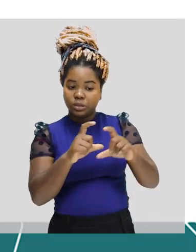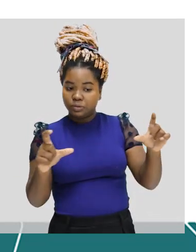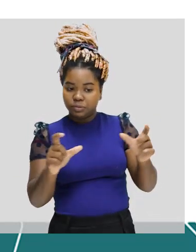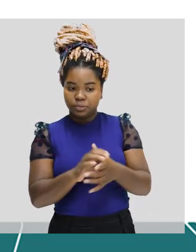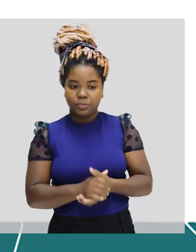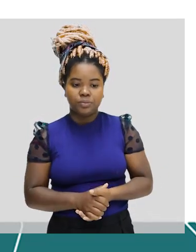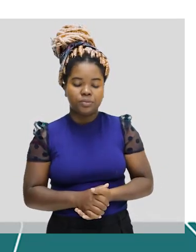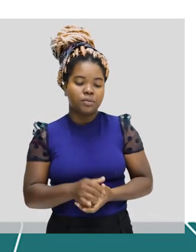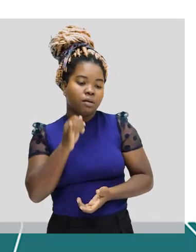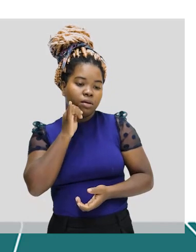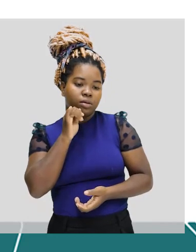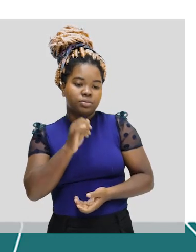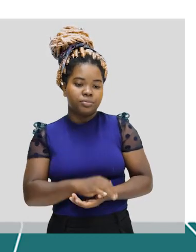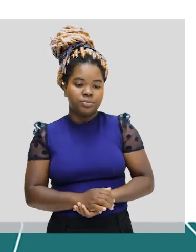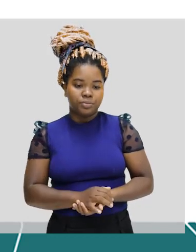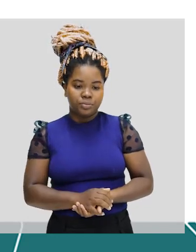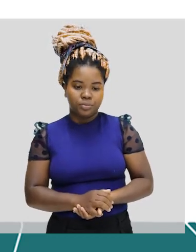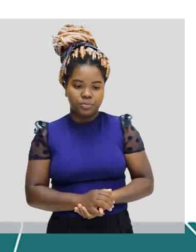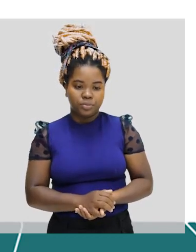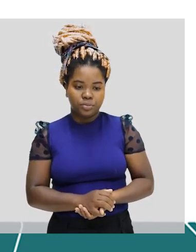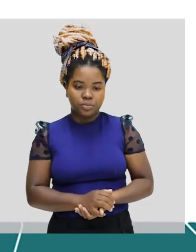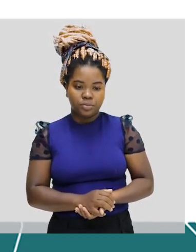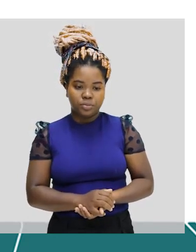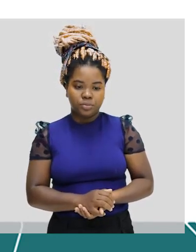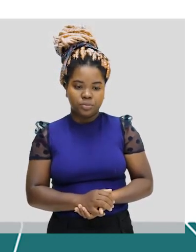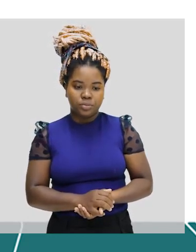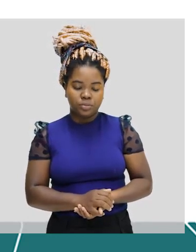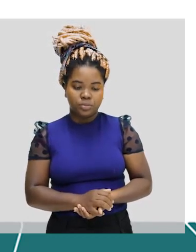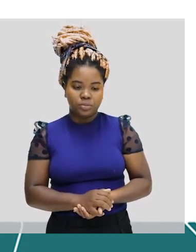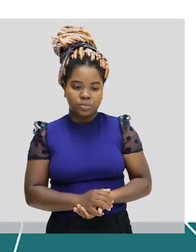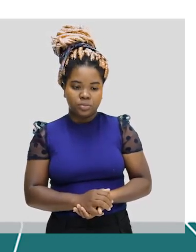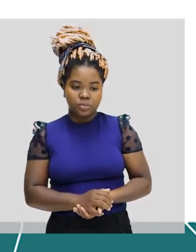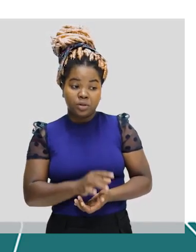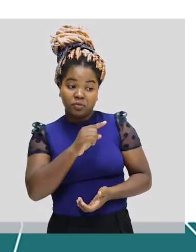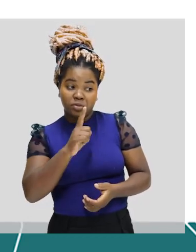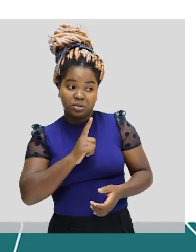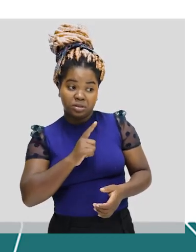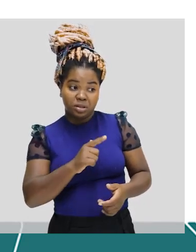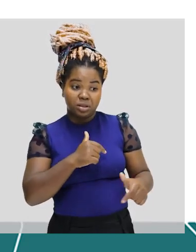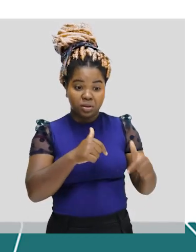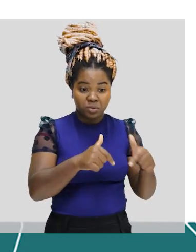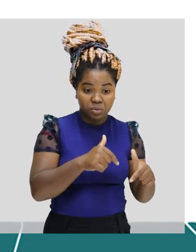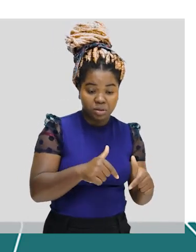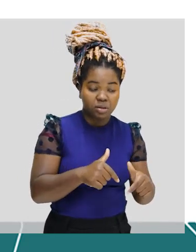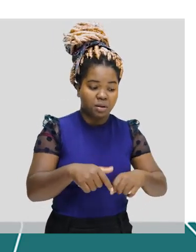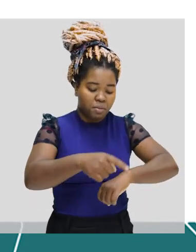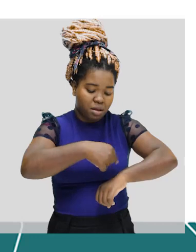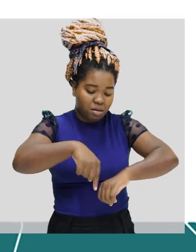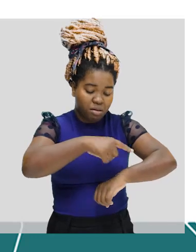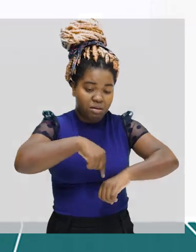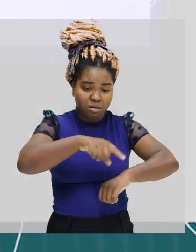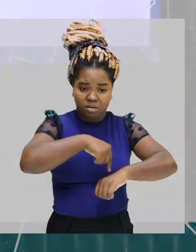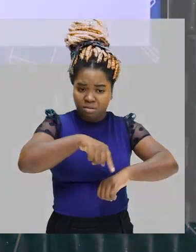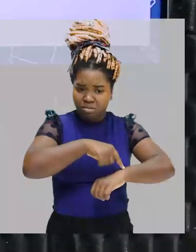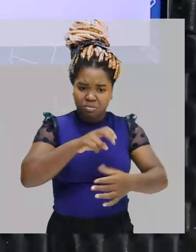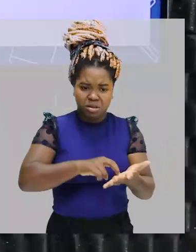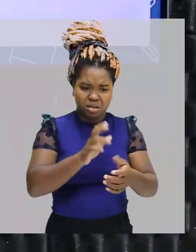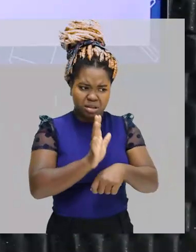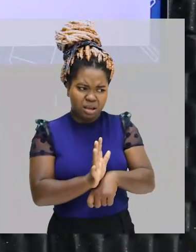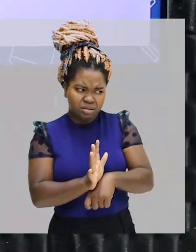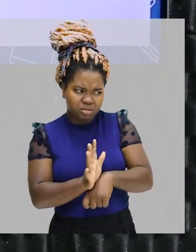trabalhamos. Do you have a full-time job? Alguém pergunta, você tem um emprego integral? Quer dizer, você trabalha